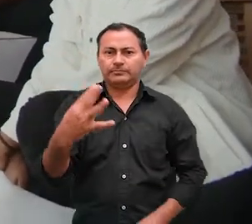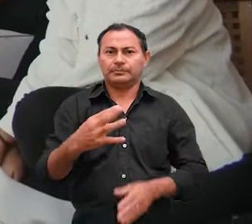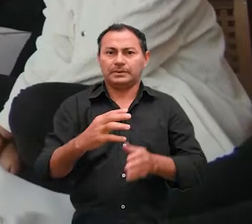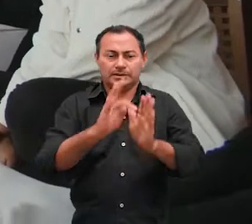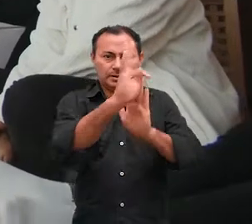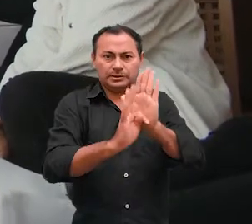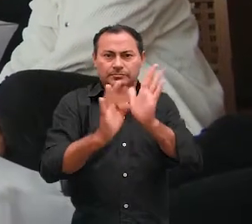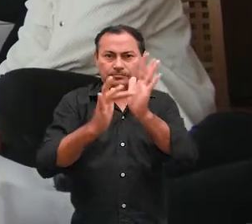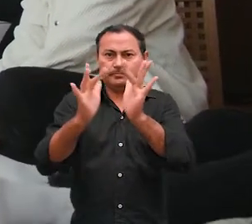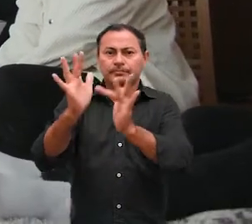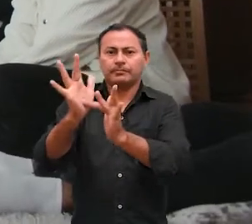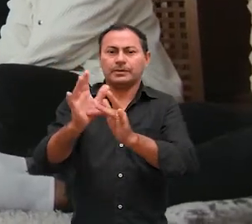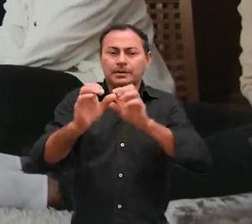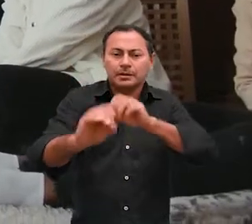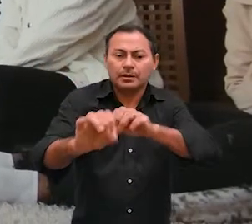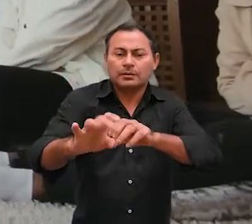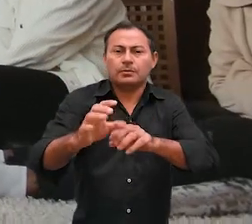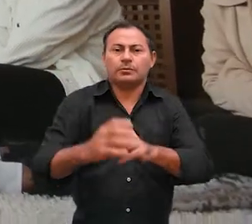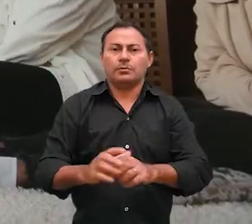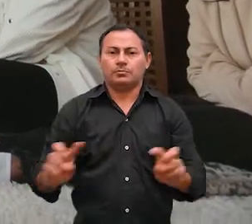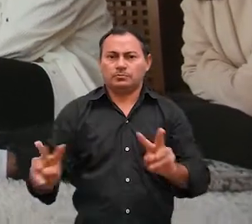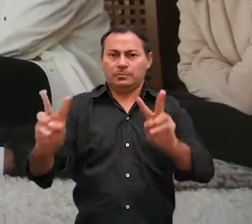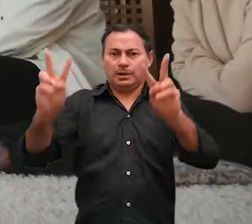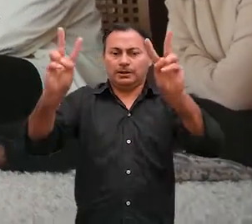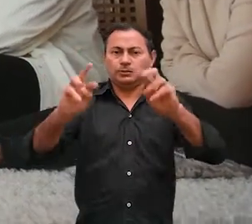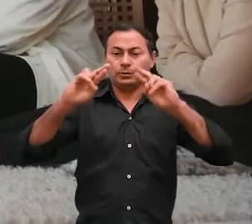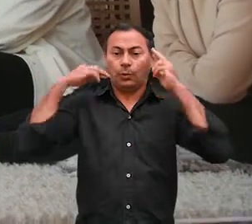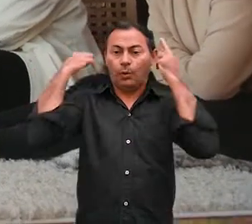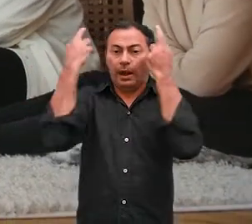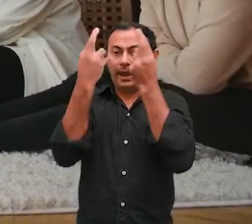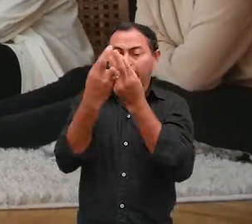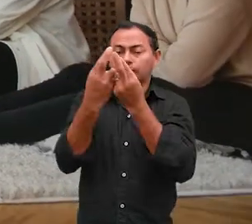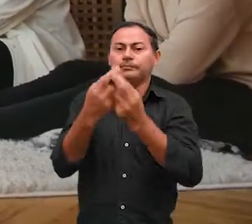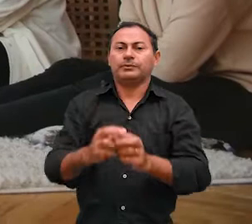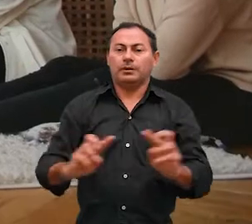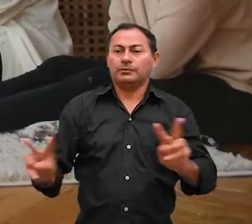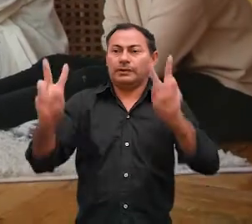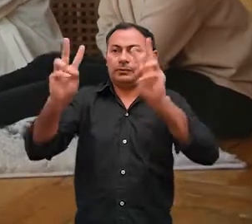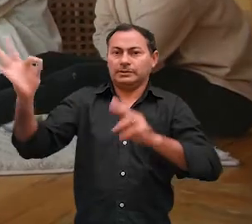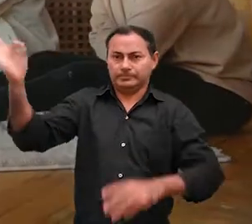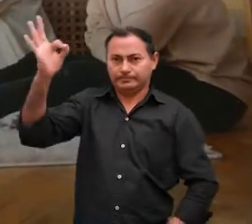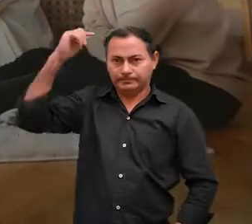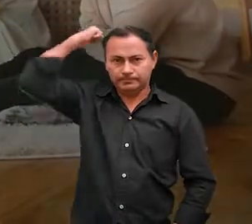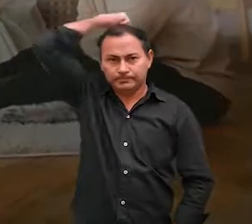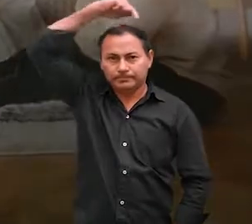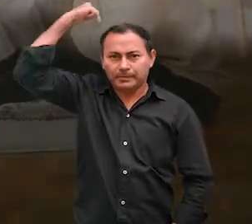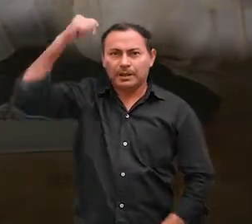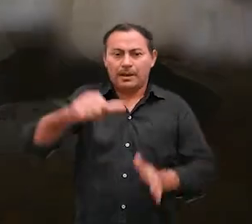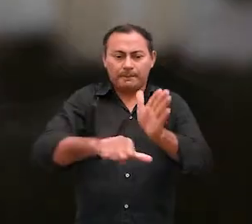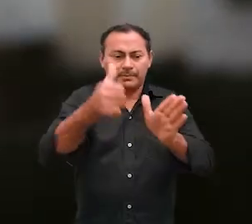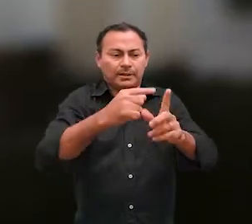nessa passagem Jesus está ensinando sobre os valores do reino os valores espirituais